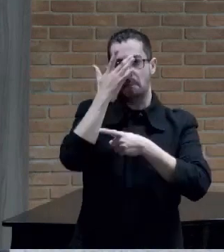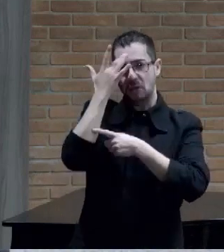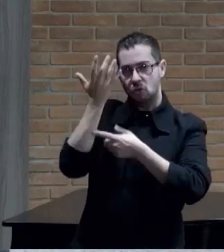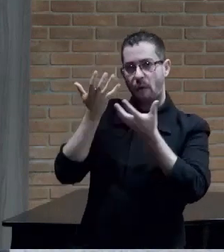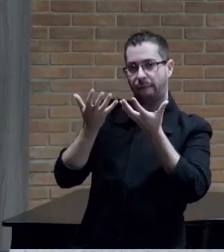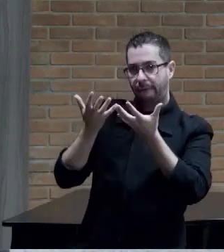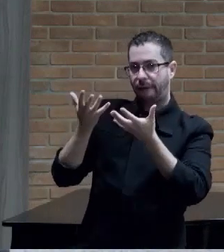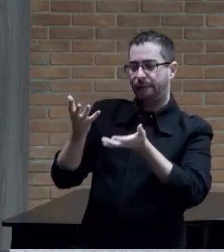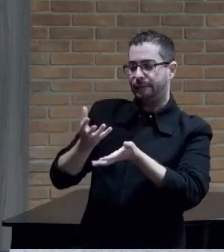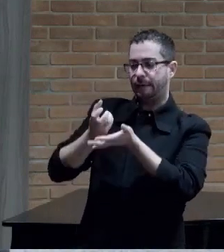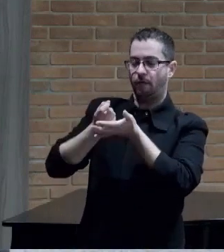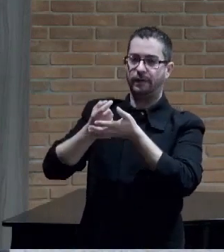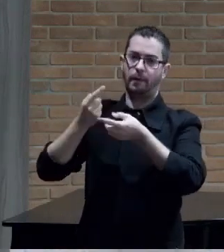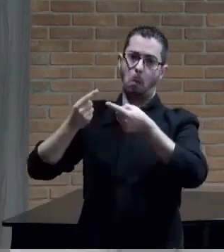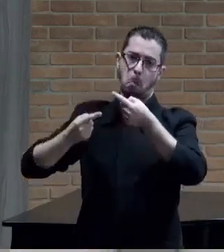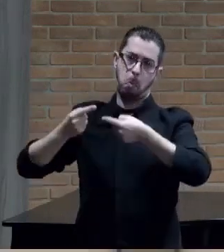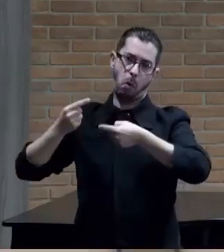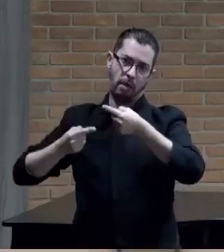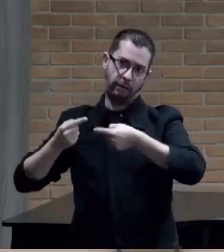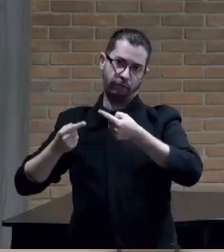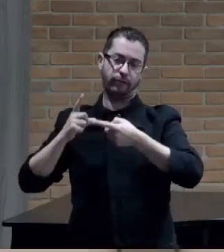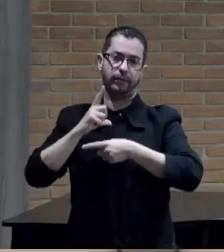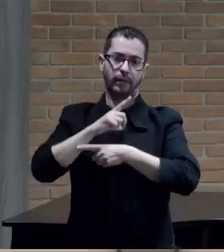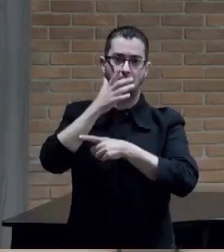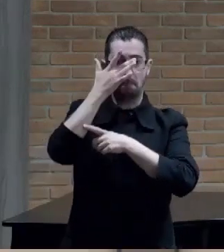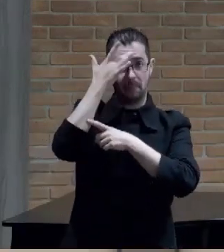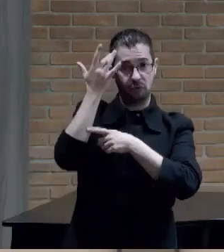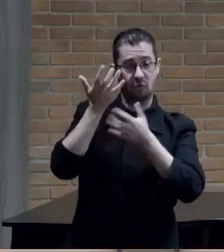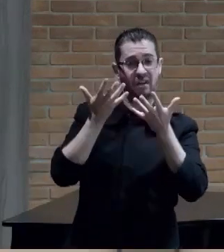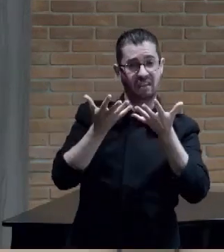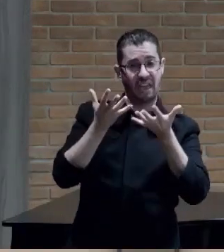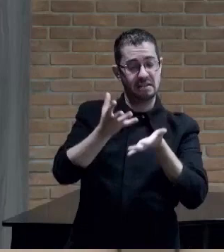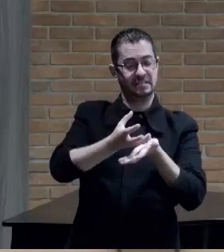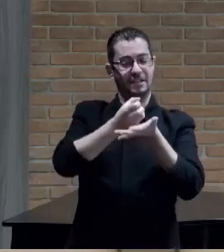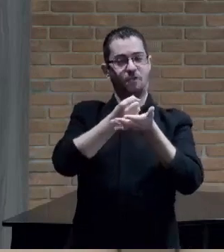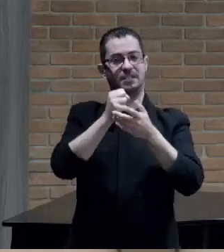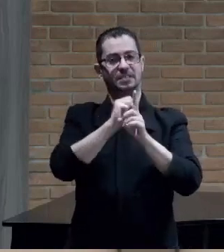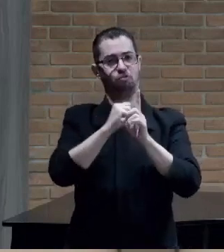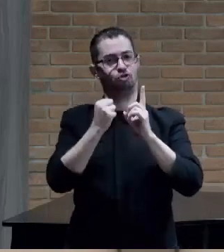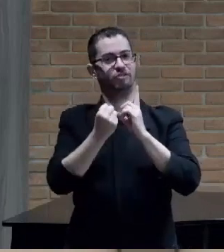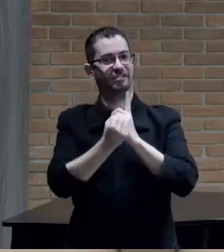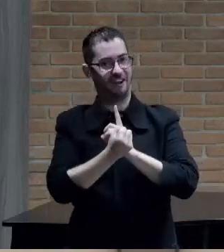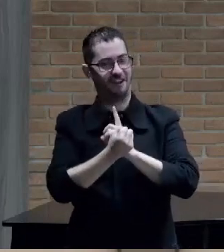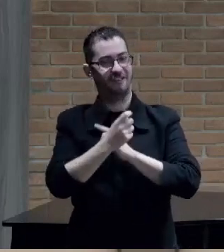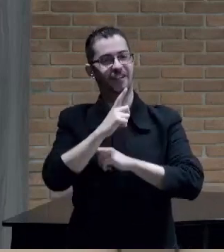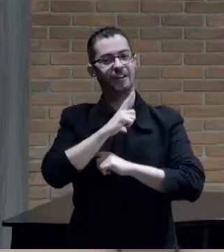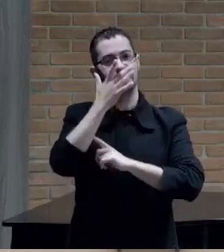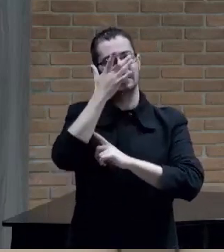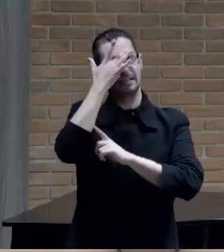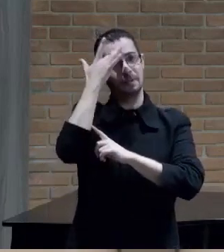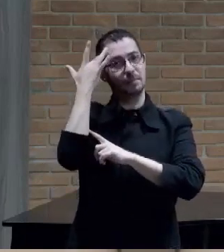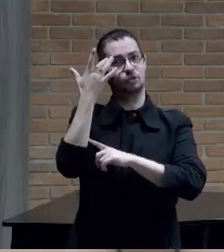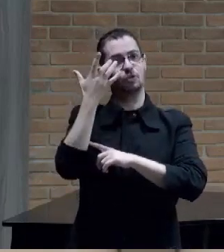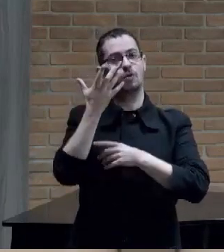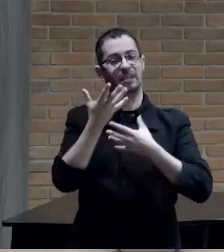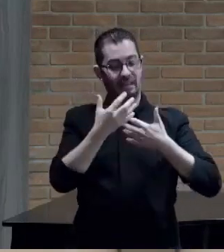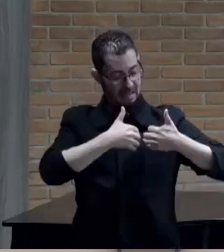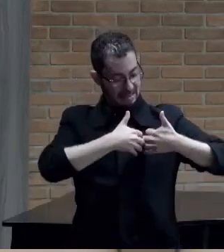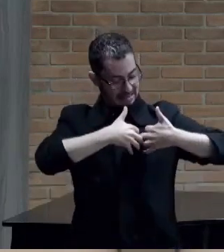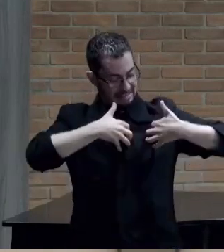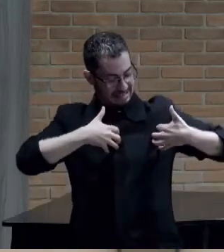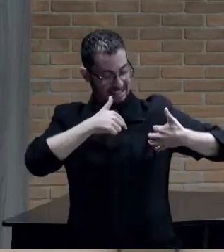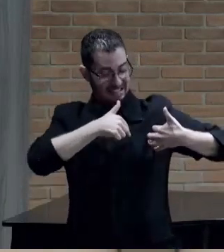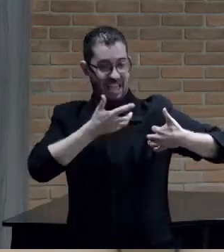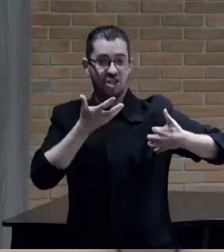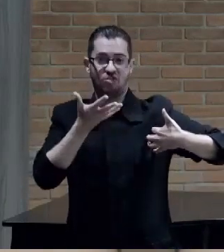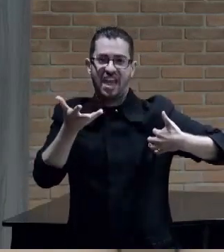buscam a salvação social. Muitos também estão buscando salvação interior, porque estão com